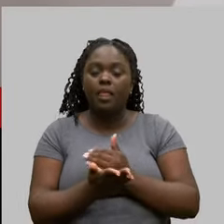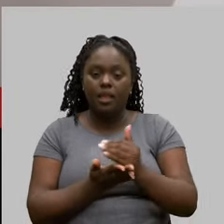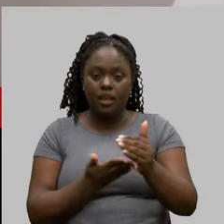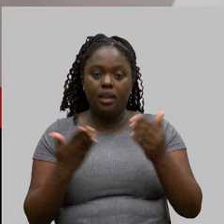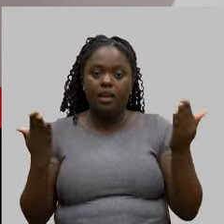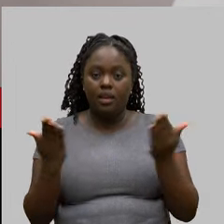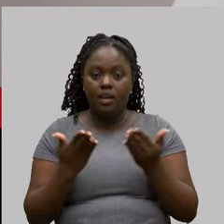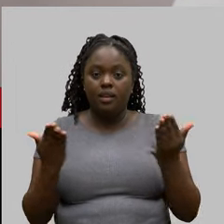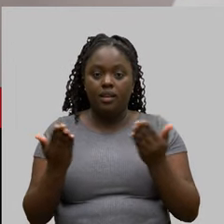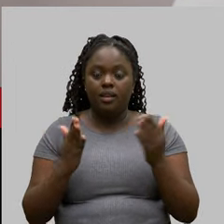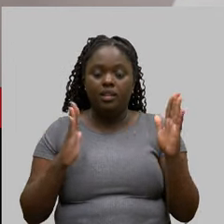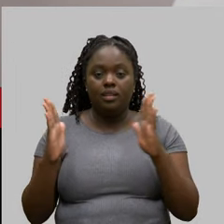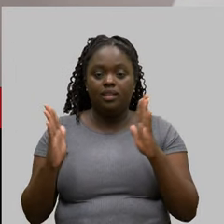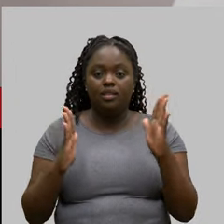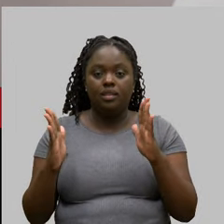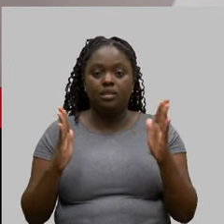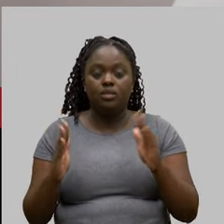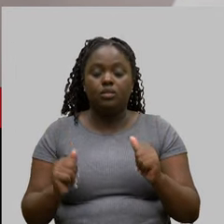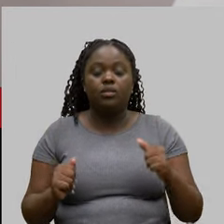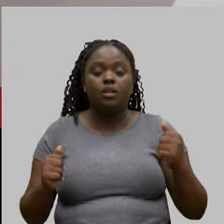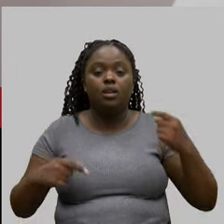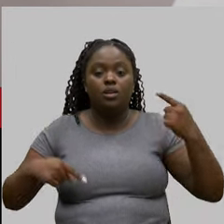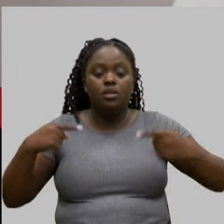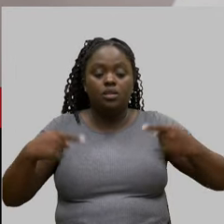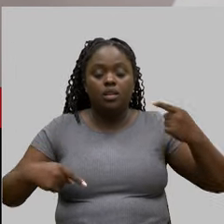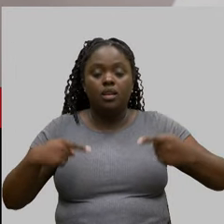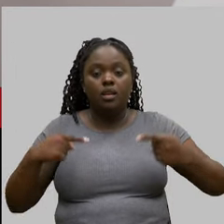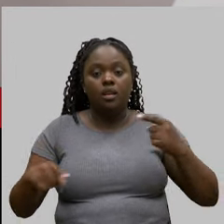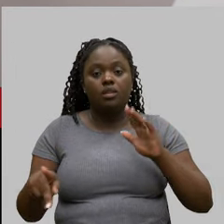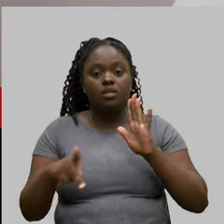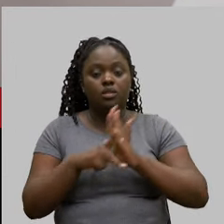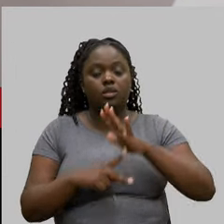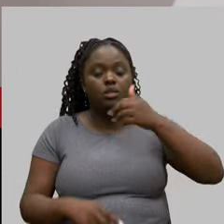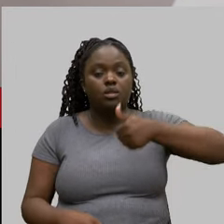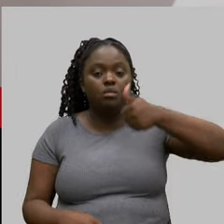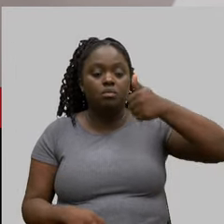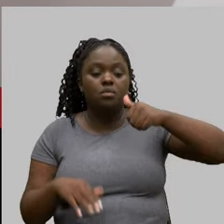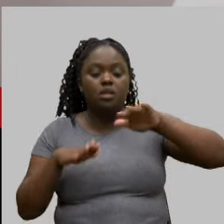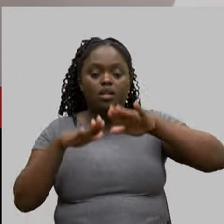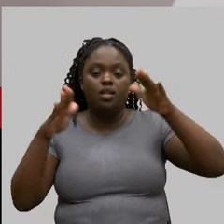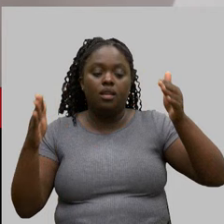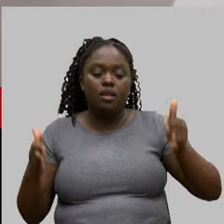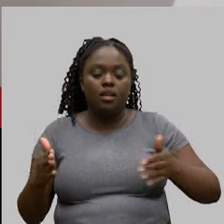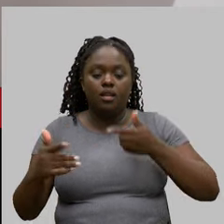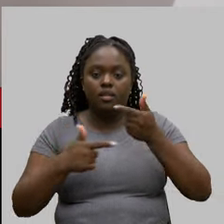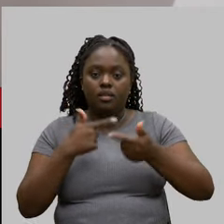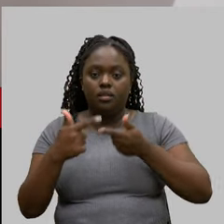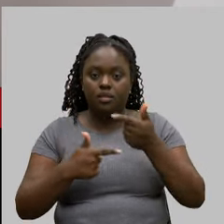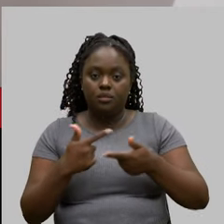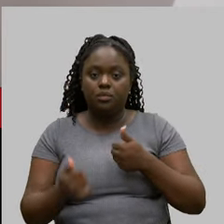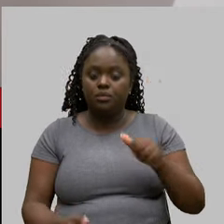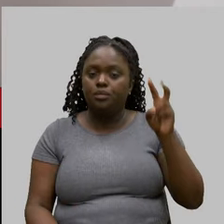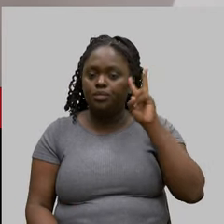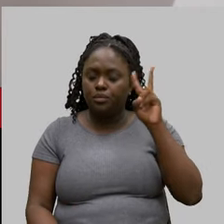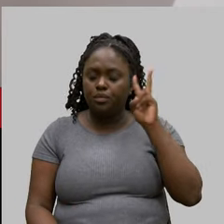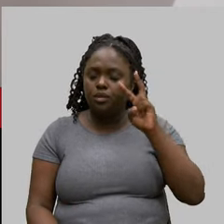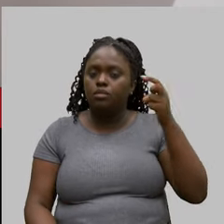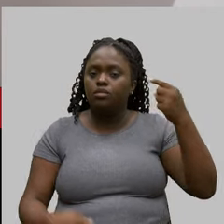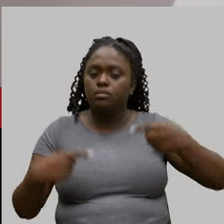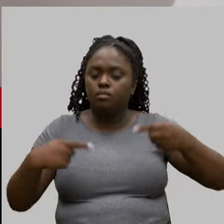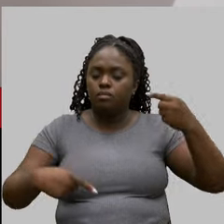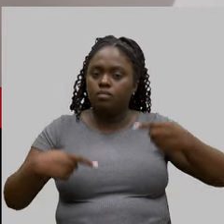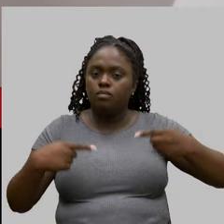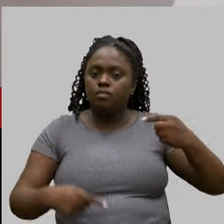momento a fase de debates referentes a primeira mesa de trabalho lembramos que nesse debate o